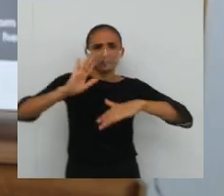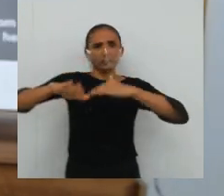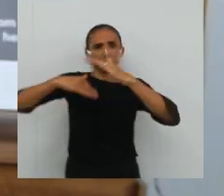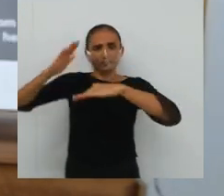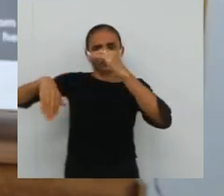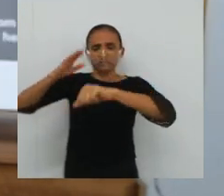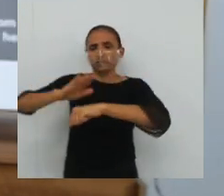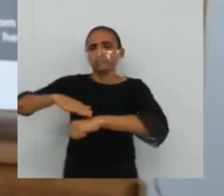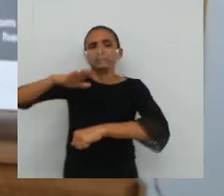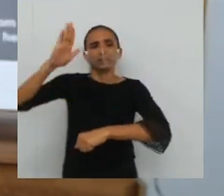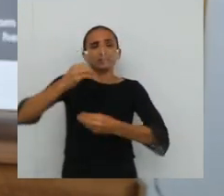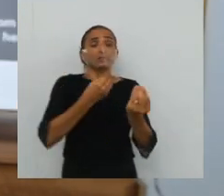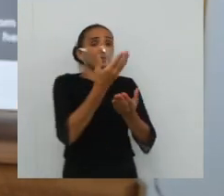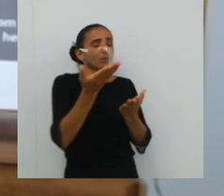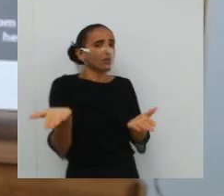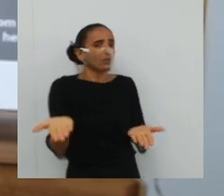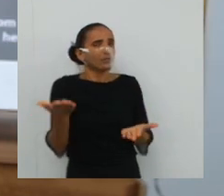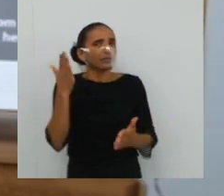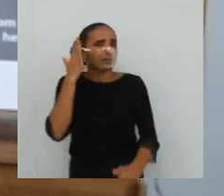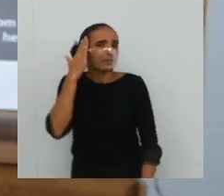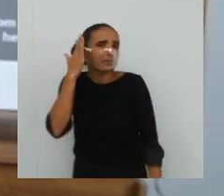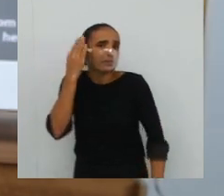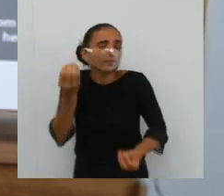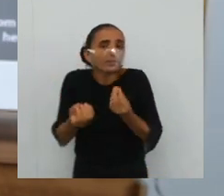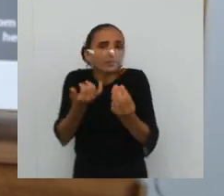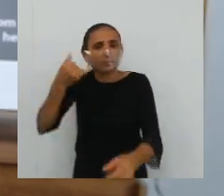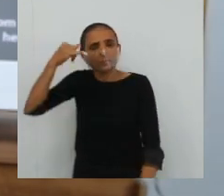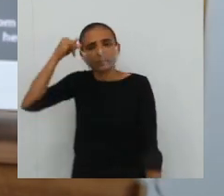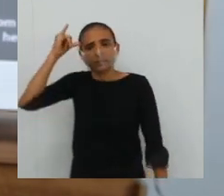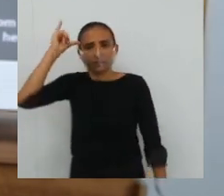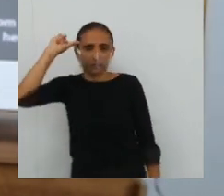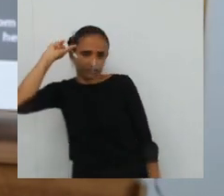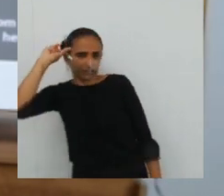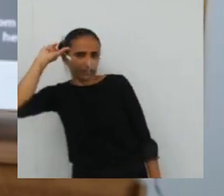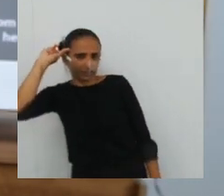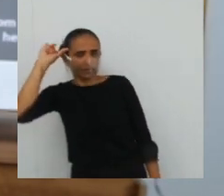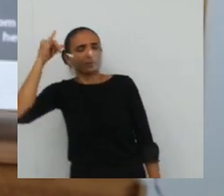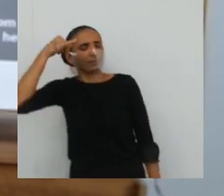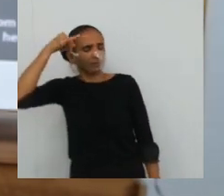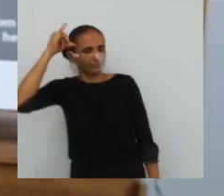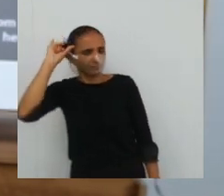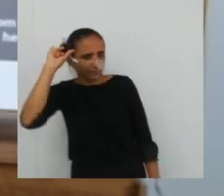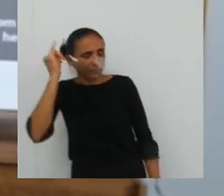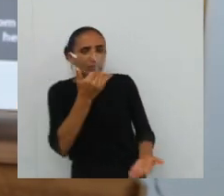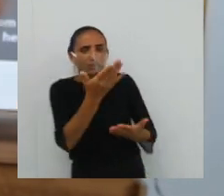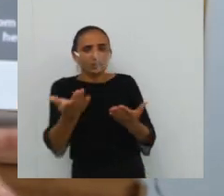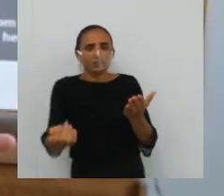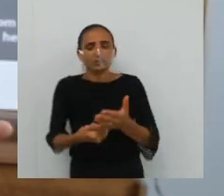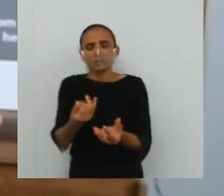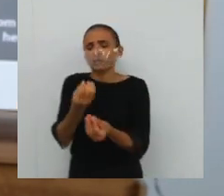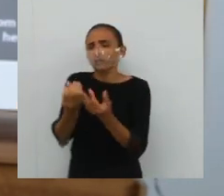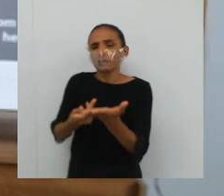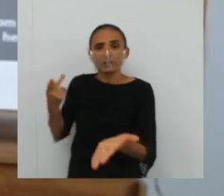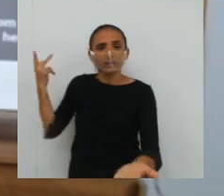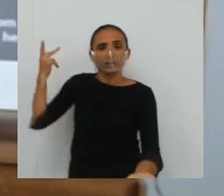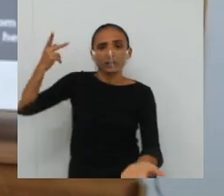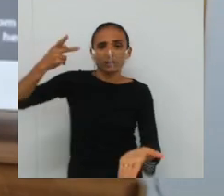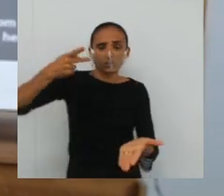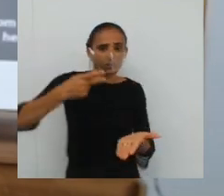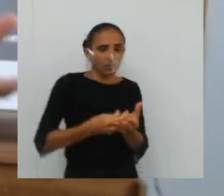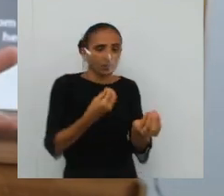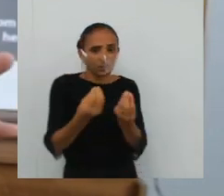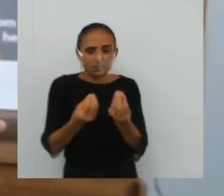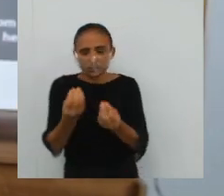ok? E quando a gente fala em pecuária, é a criação de animais. Então nós temos o gado, né?